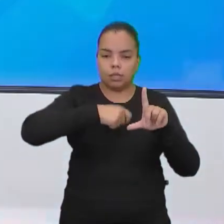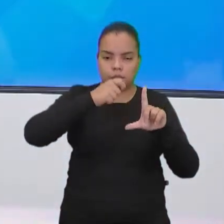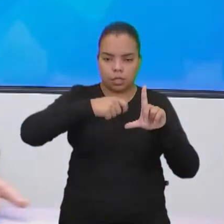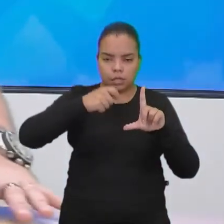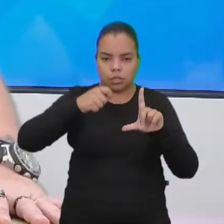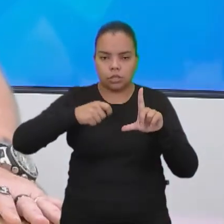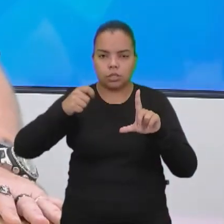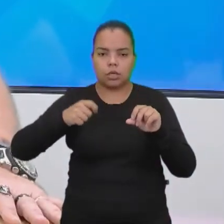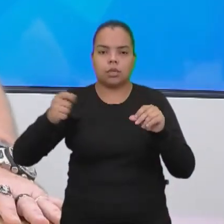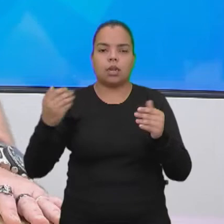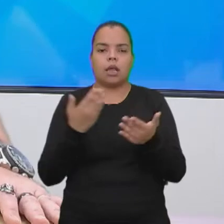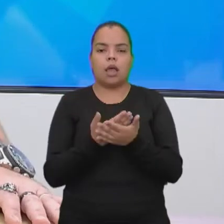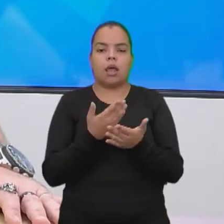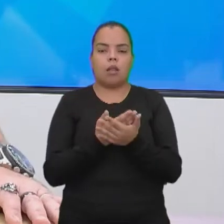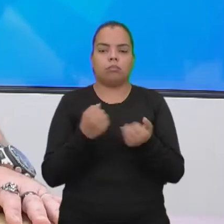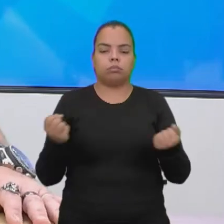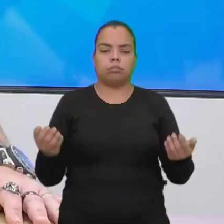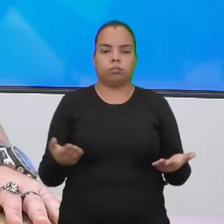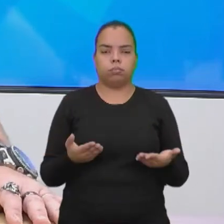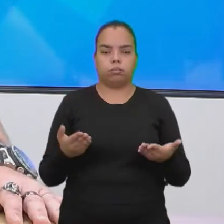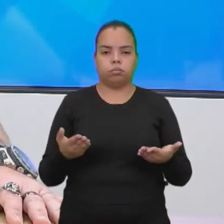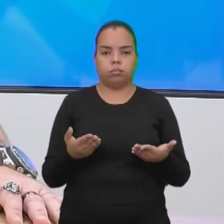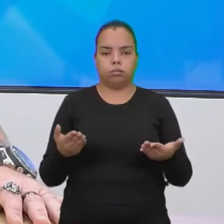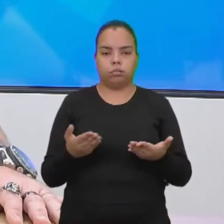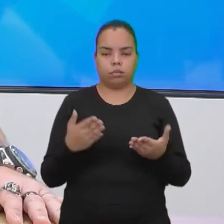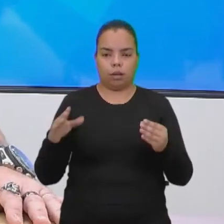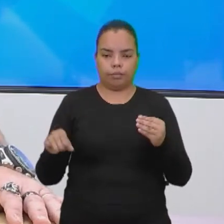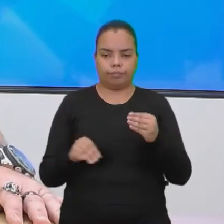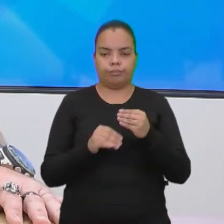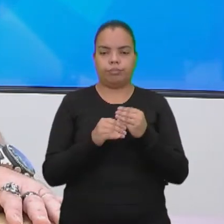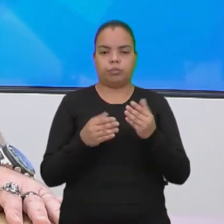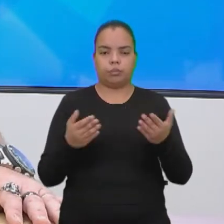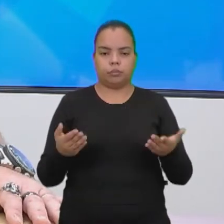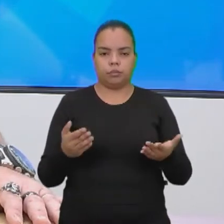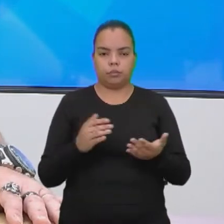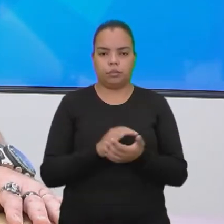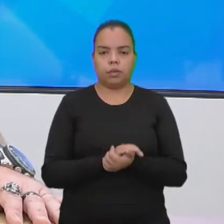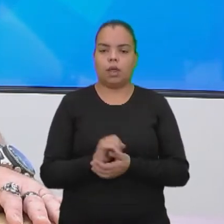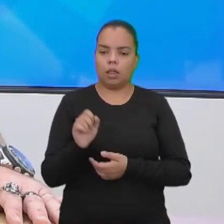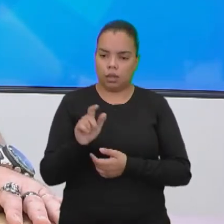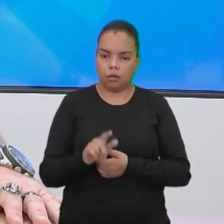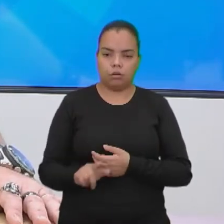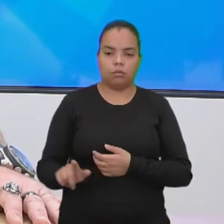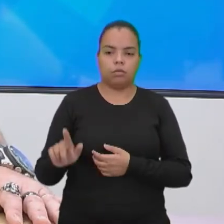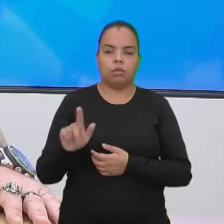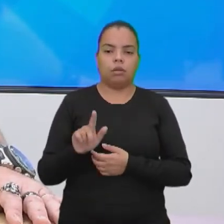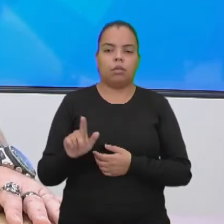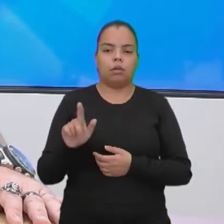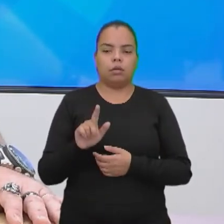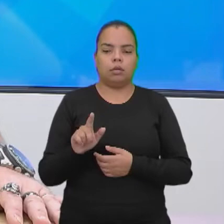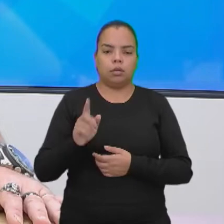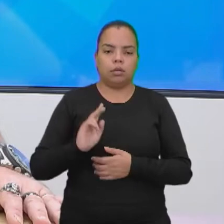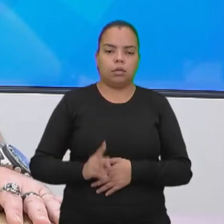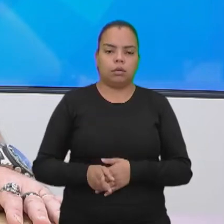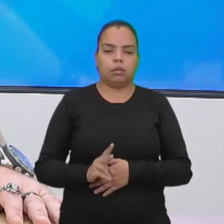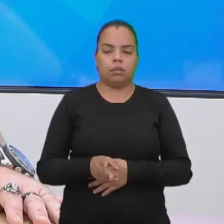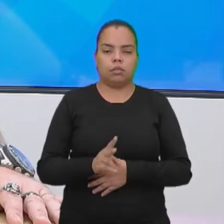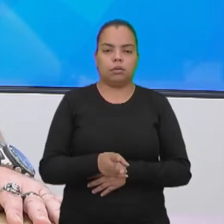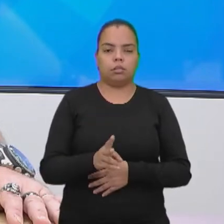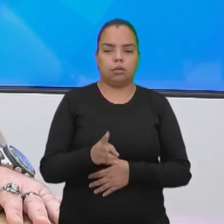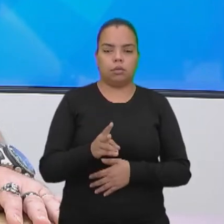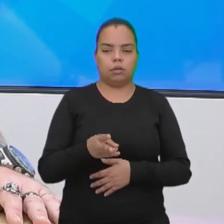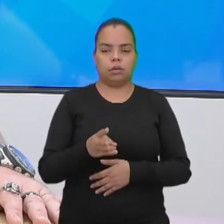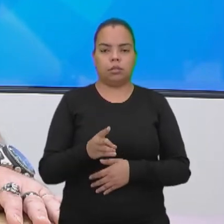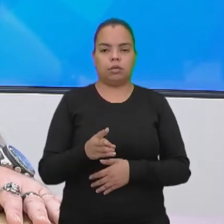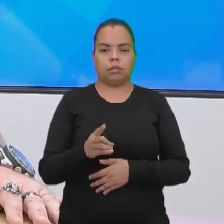isso aí que nós estamos vendo aí neste componente. E, logicamente, dando sequência a essas